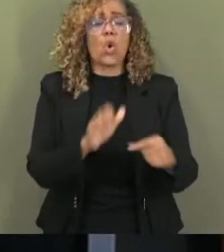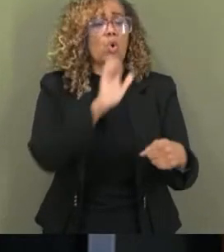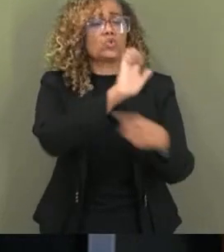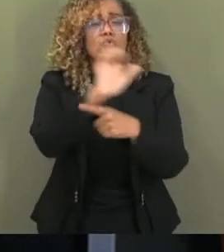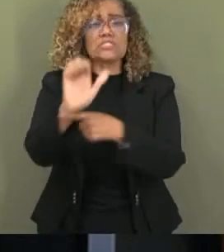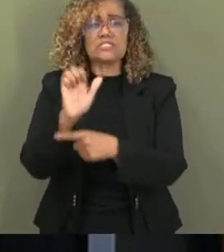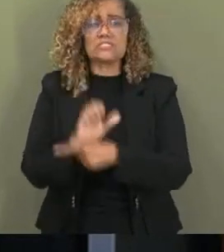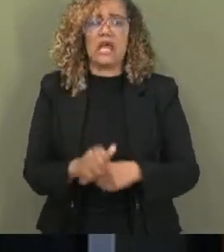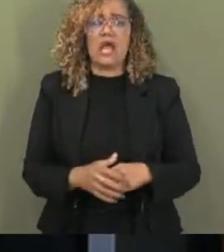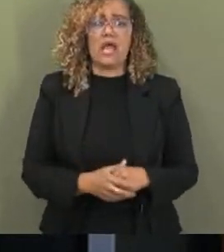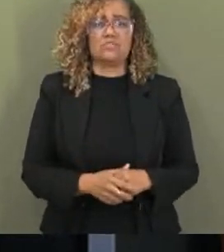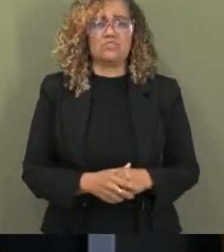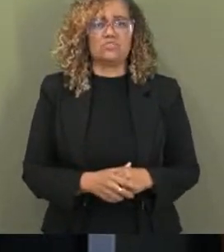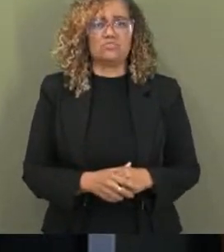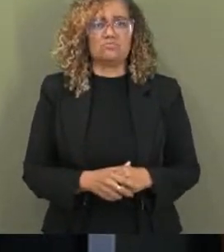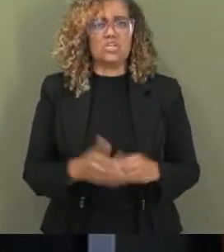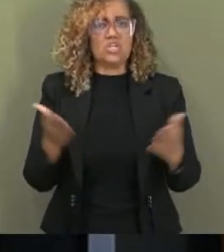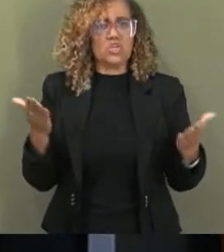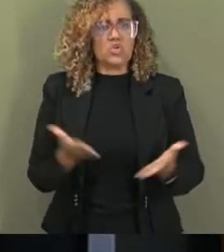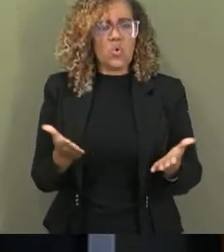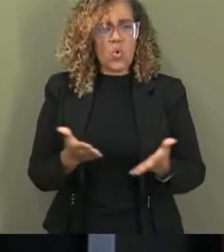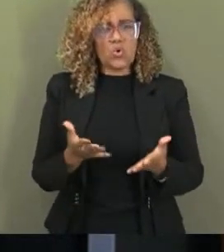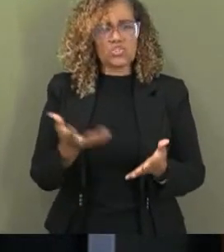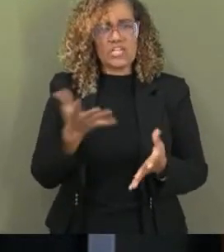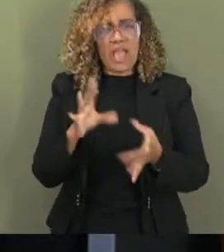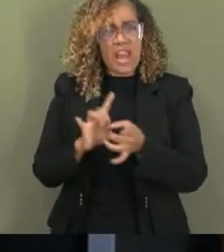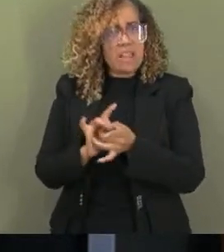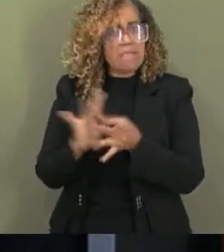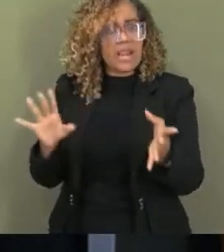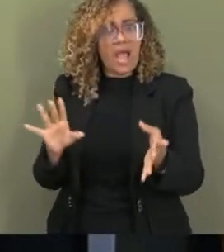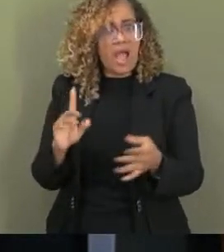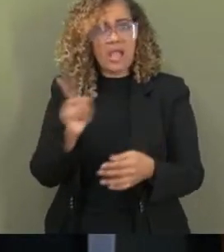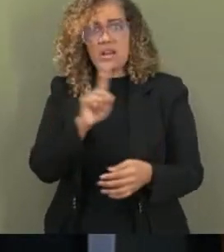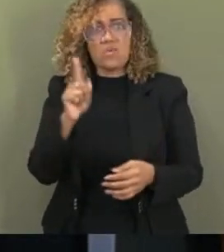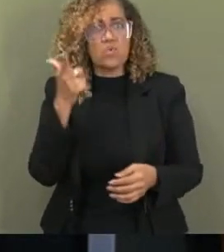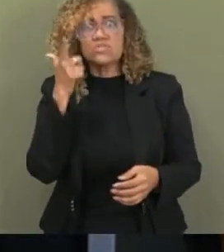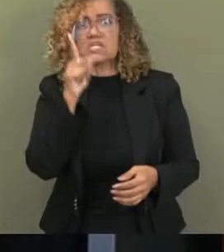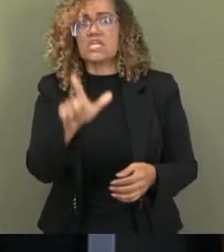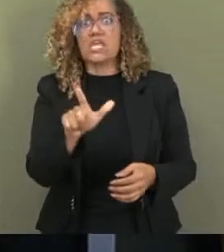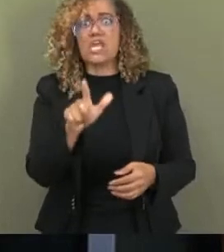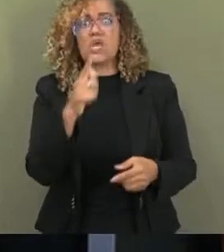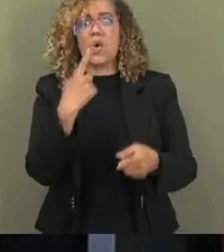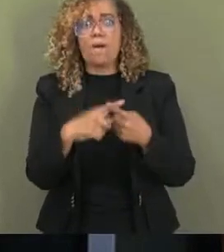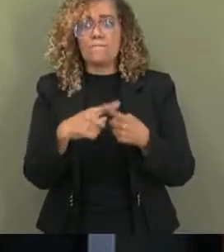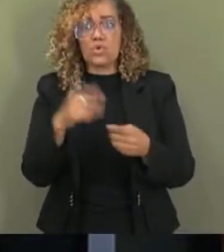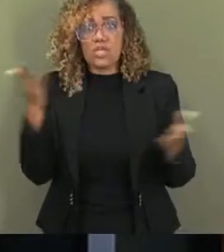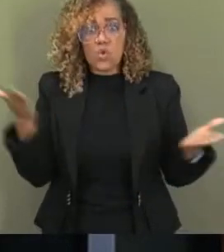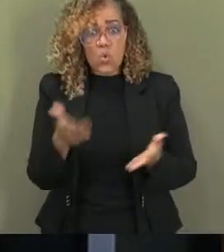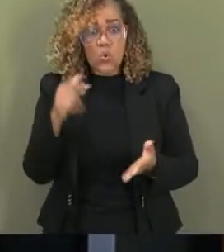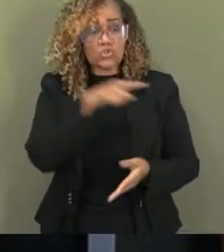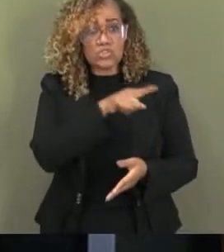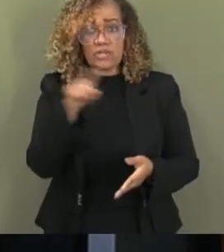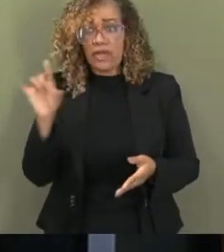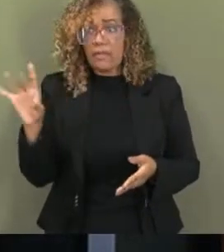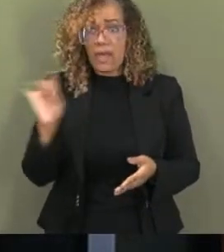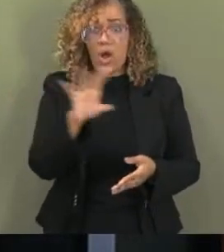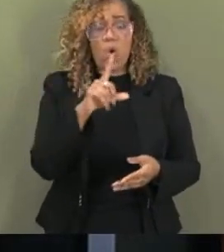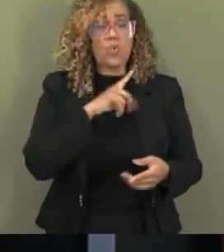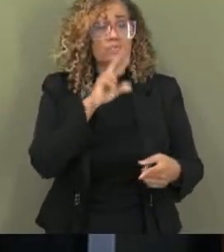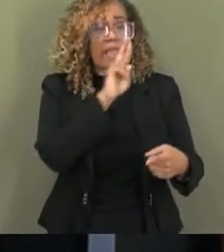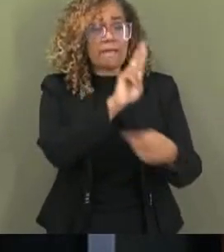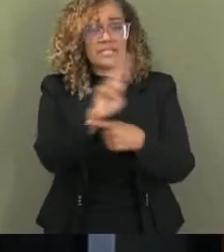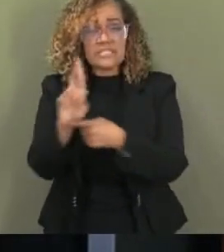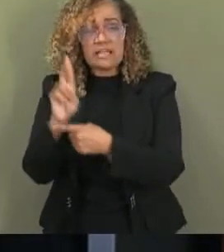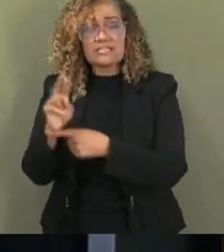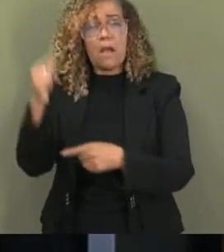eles tentam liberar e não conseguiram, porque aqui está a representação do pensamento,